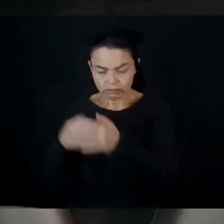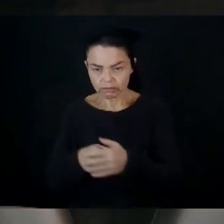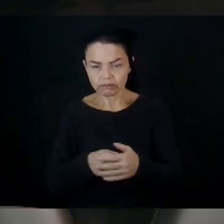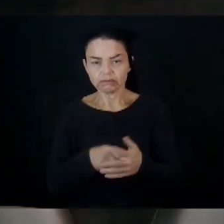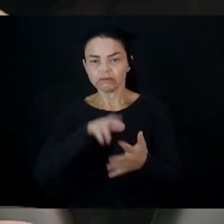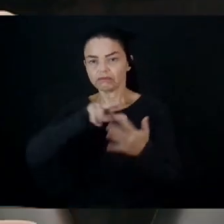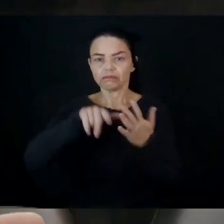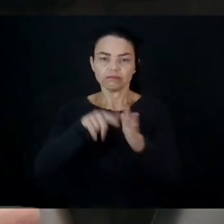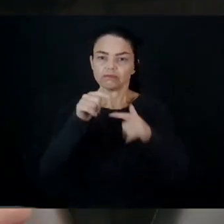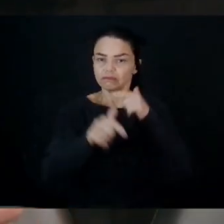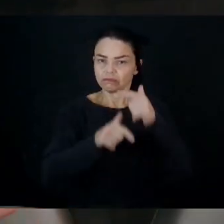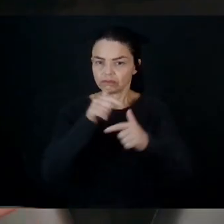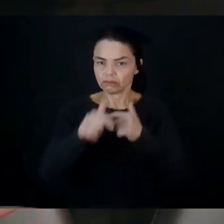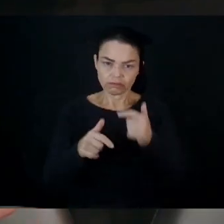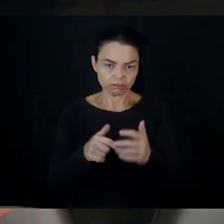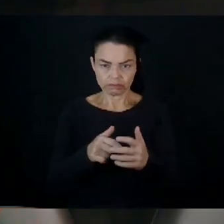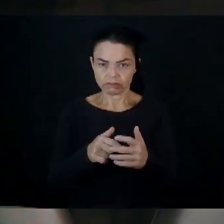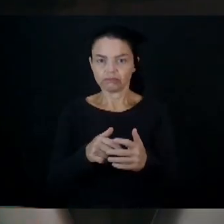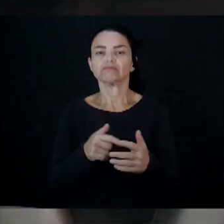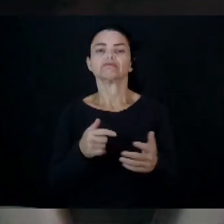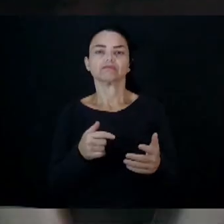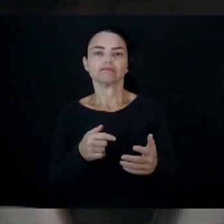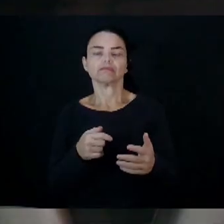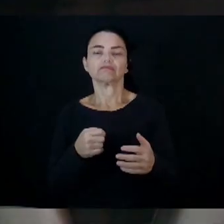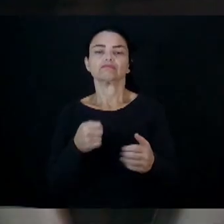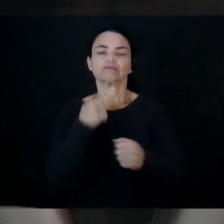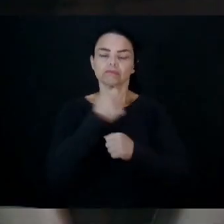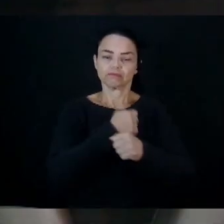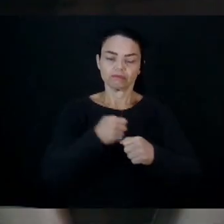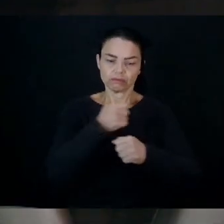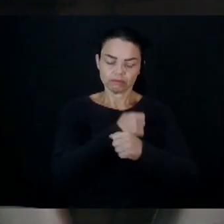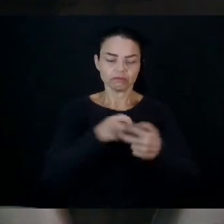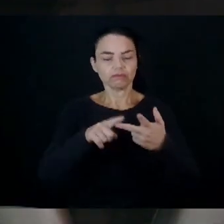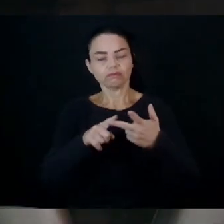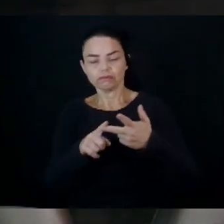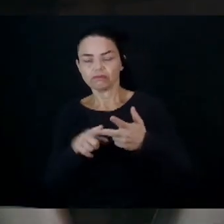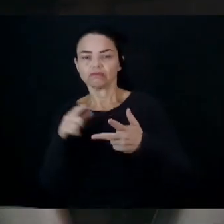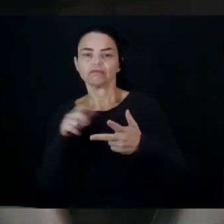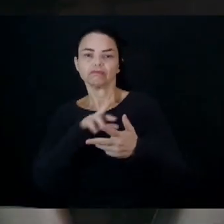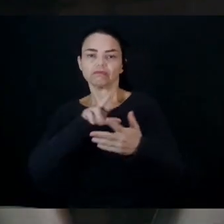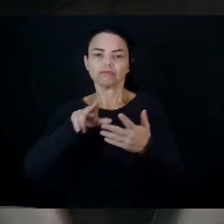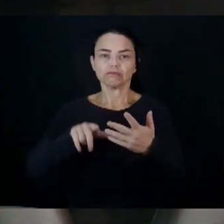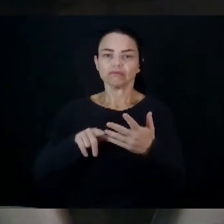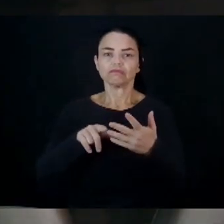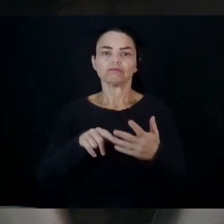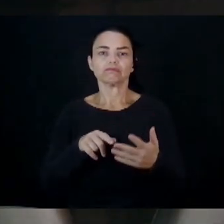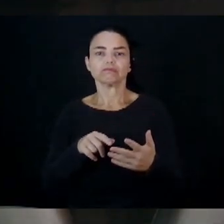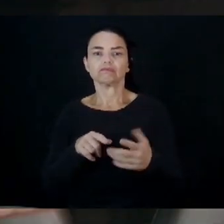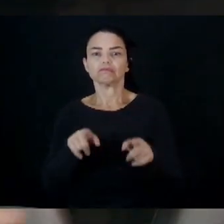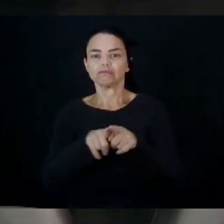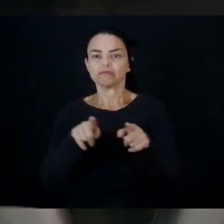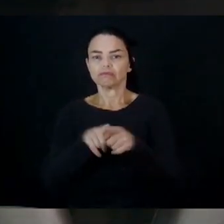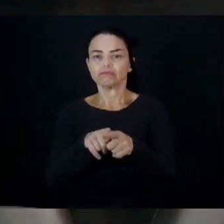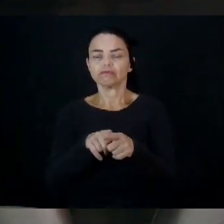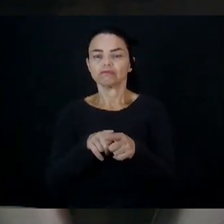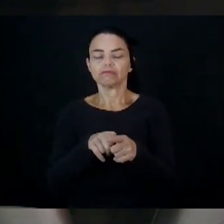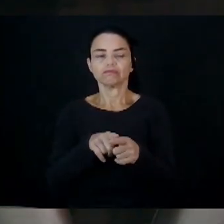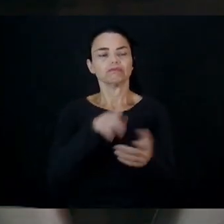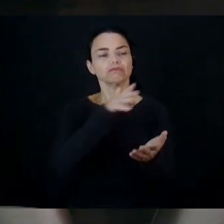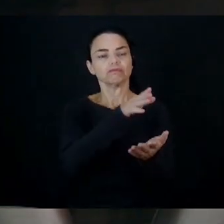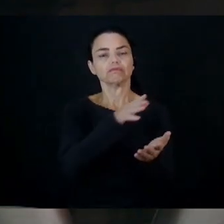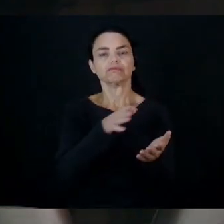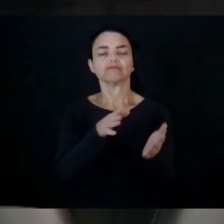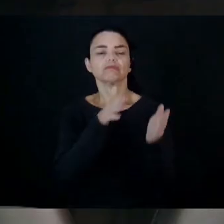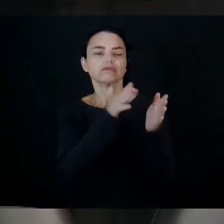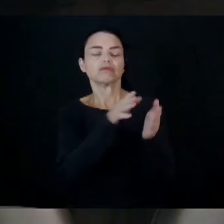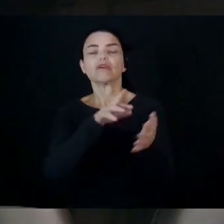trabalhando na execução ali da atividade, funções executivas também divididas ali naquele momento. Sim,